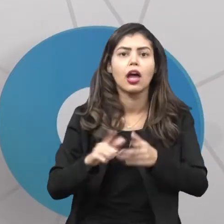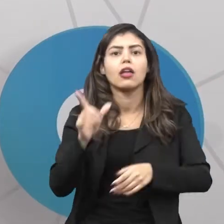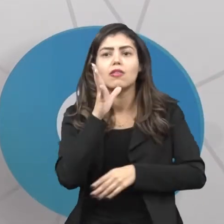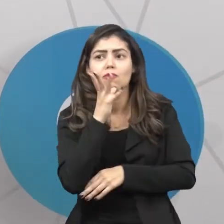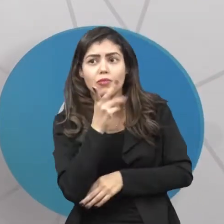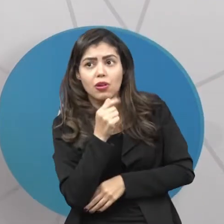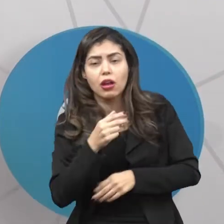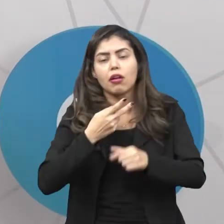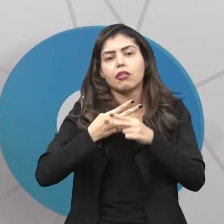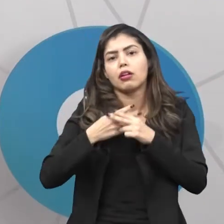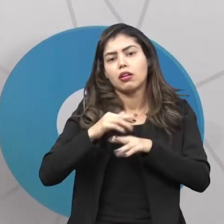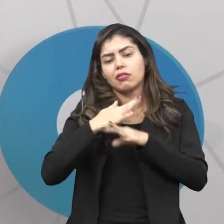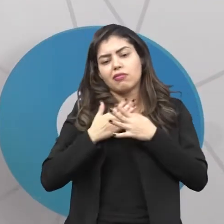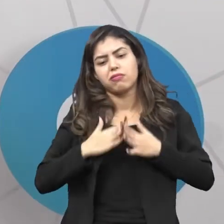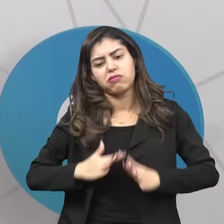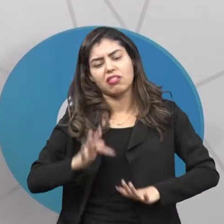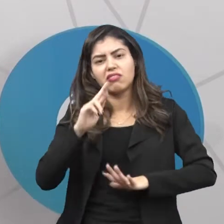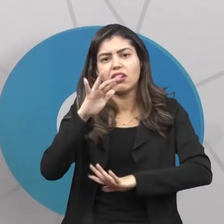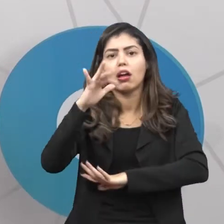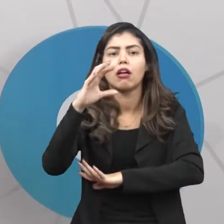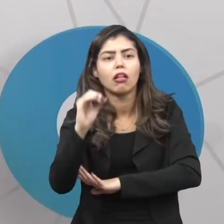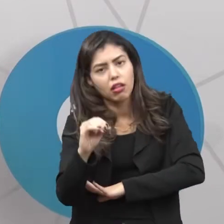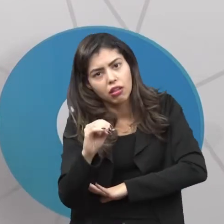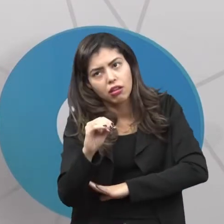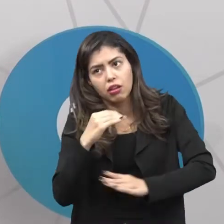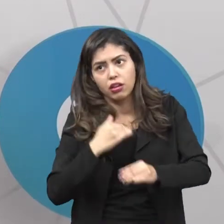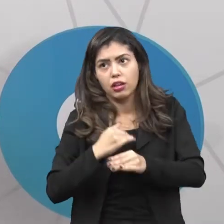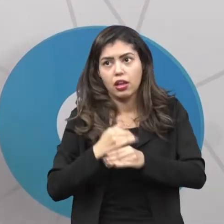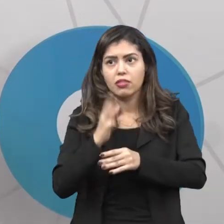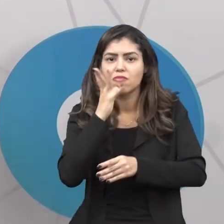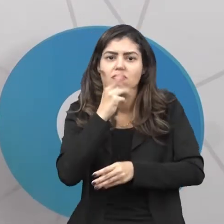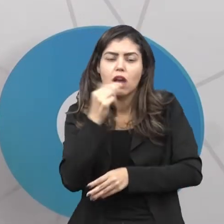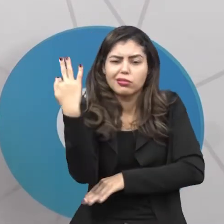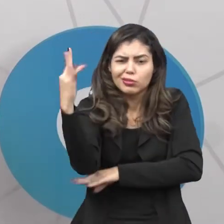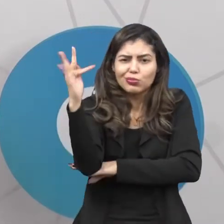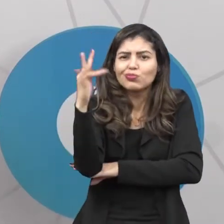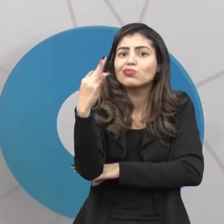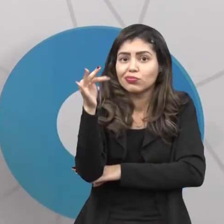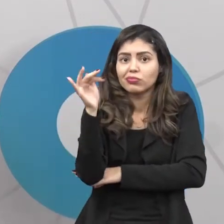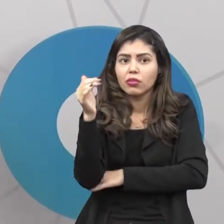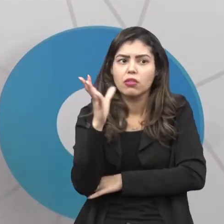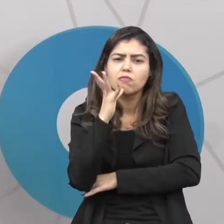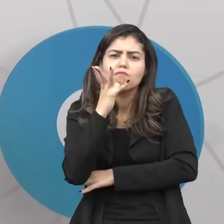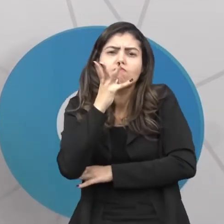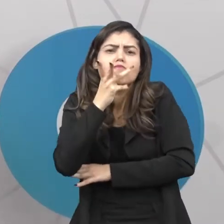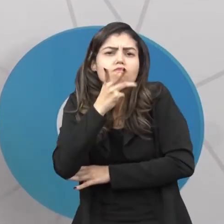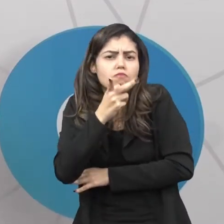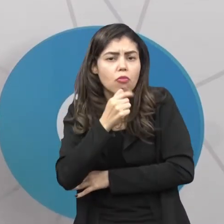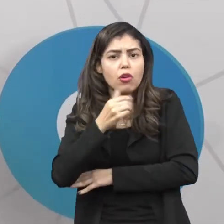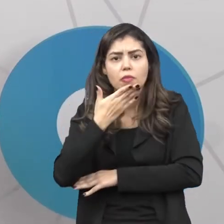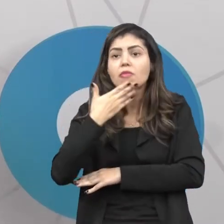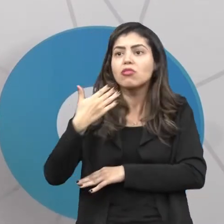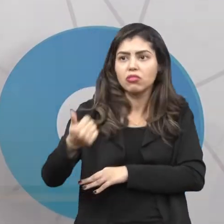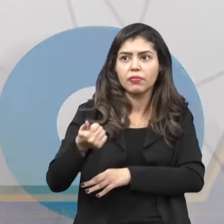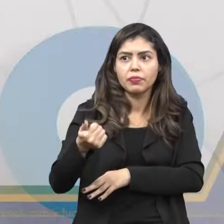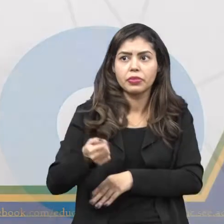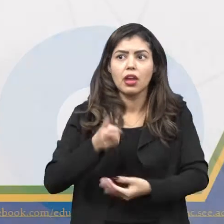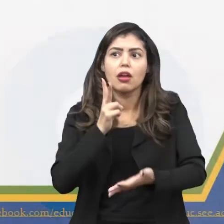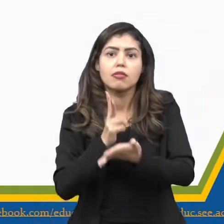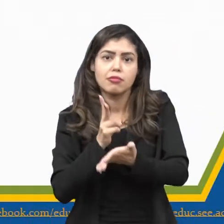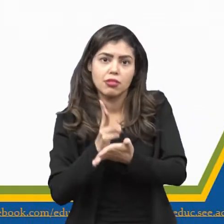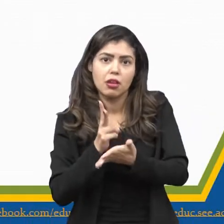sente fraco. Aí o seu corpo tende a doer, tende a demorar um pouco mais para se recuperar. Você está